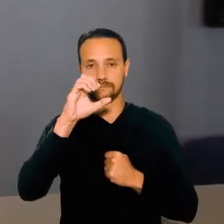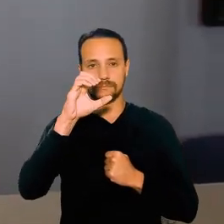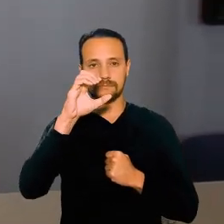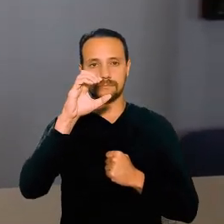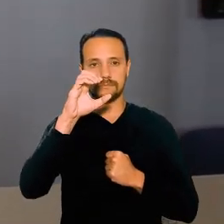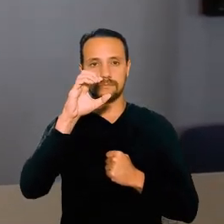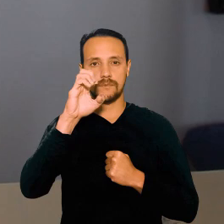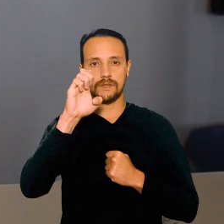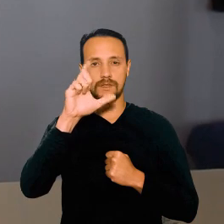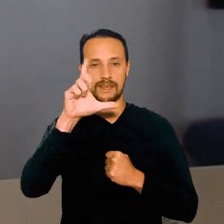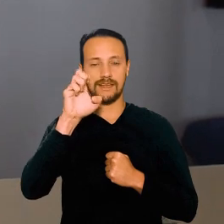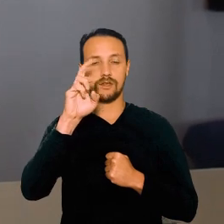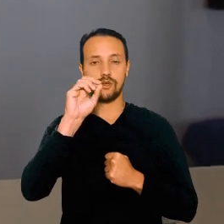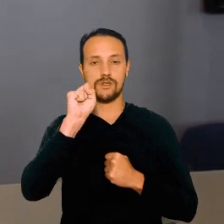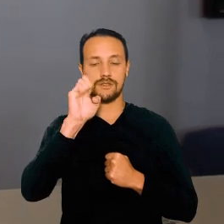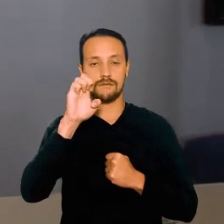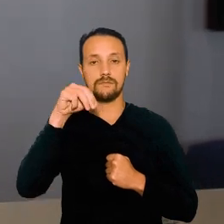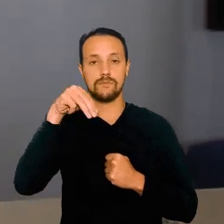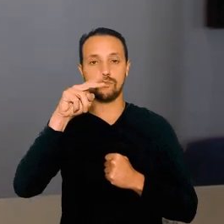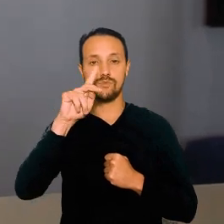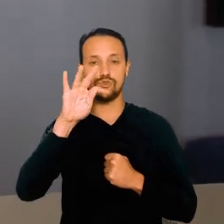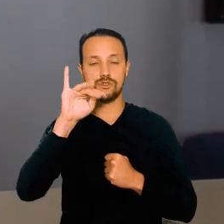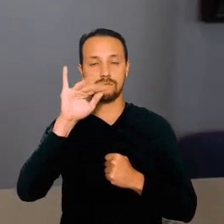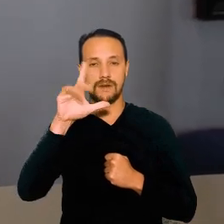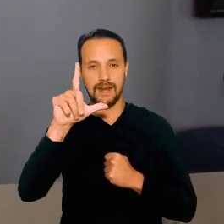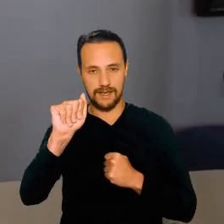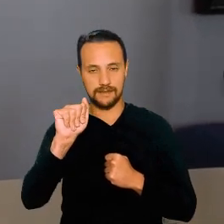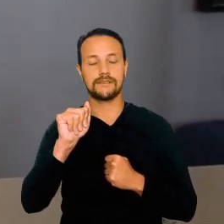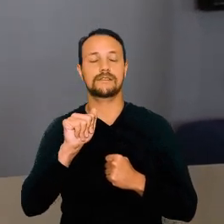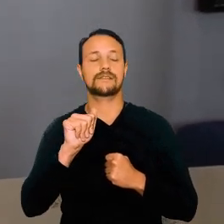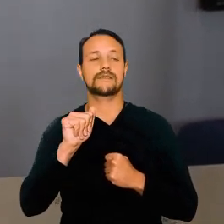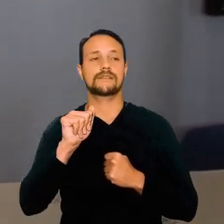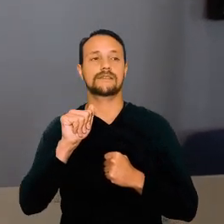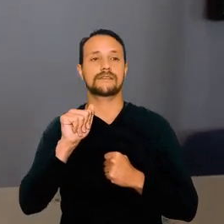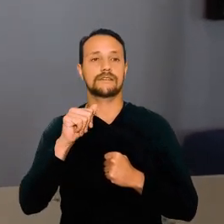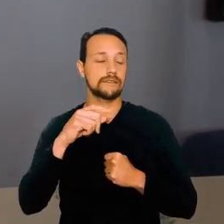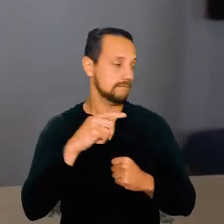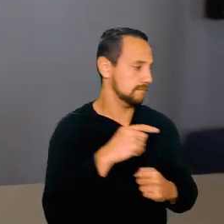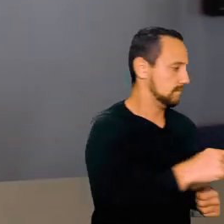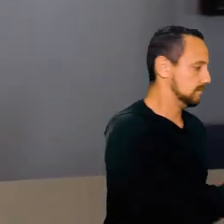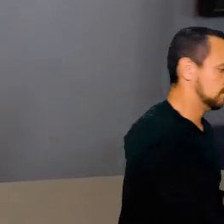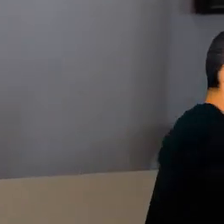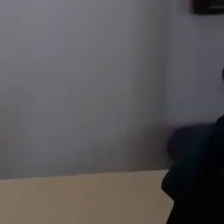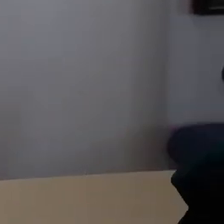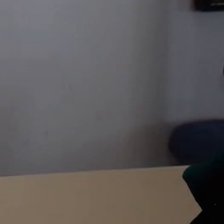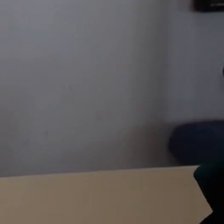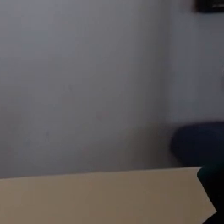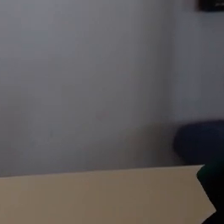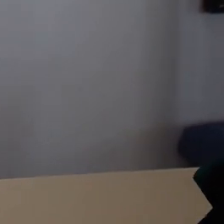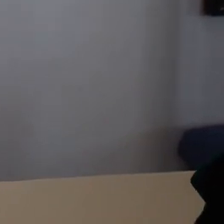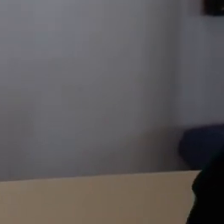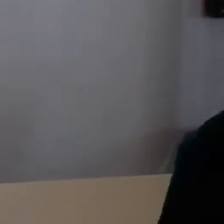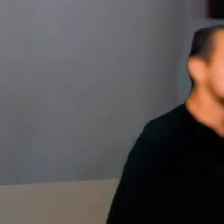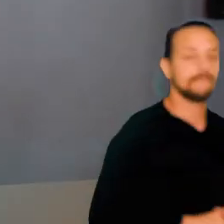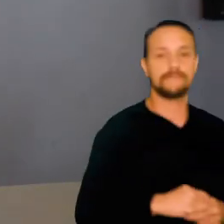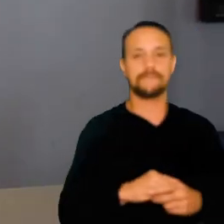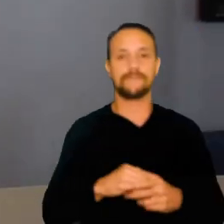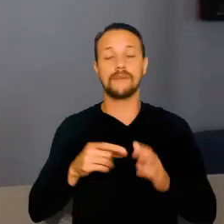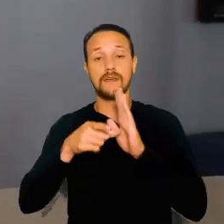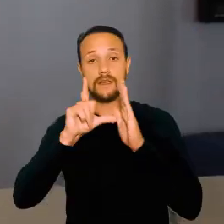se vestir sozinho, a gente pode confeccionar alguma adaptação para facilitar essa atividade, ou então fazer